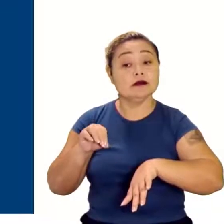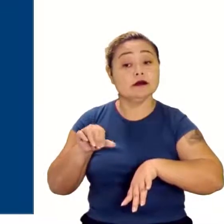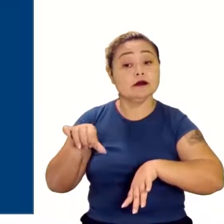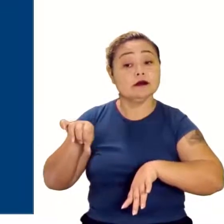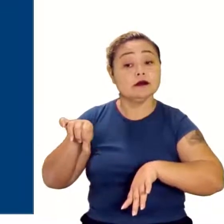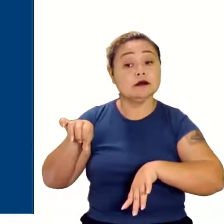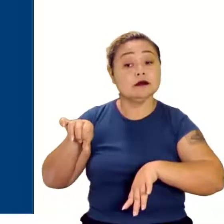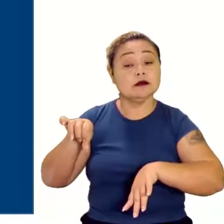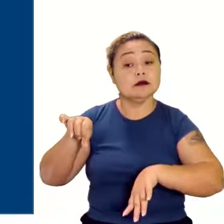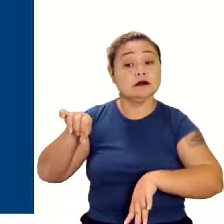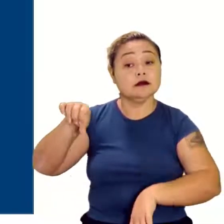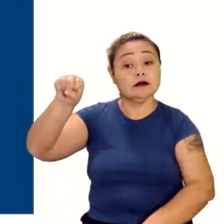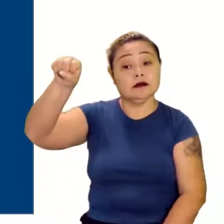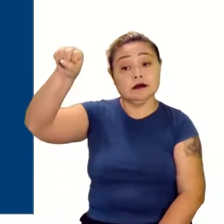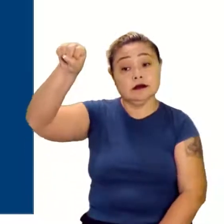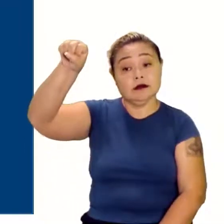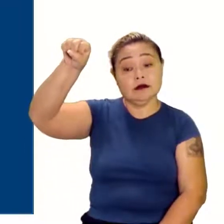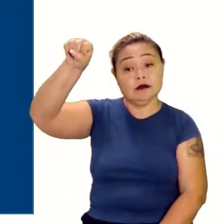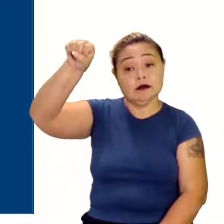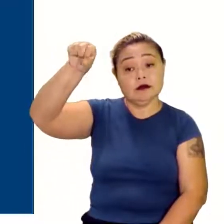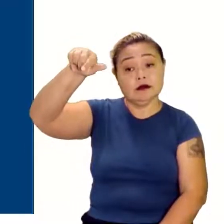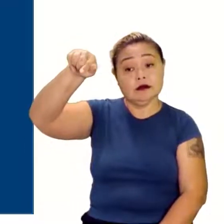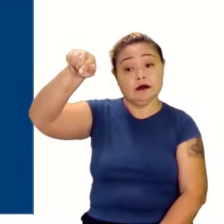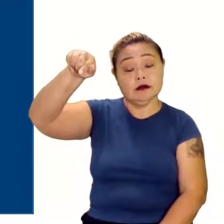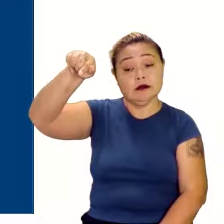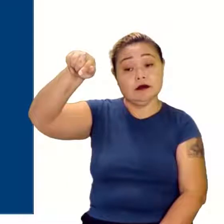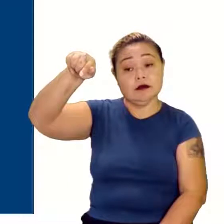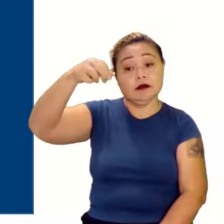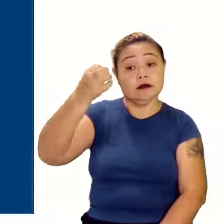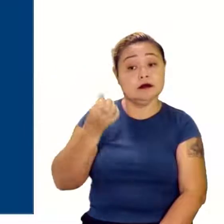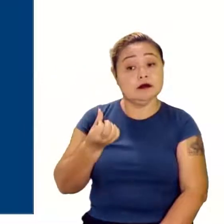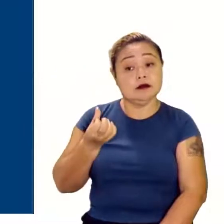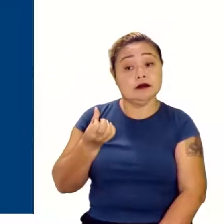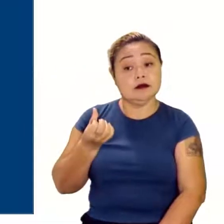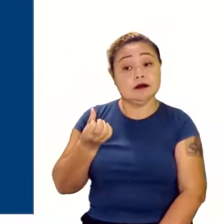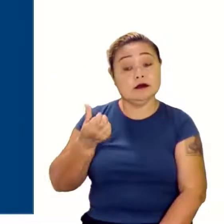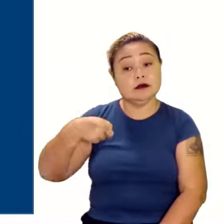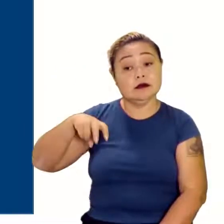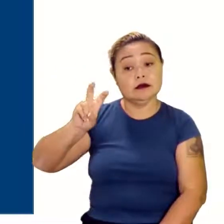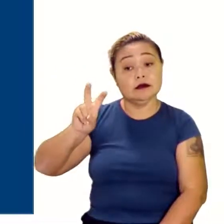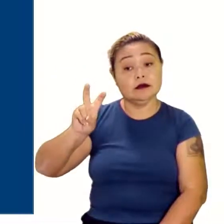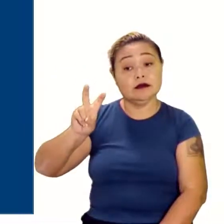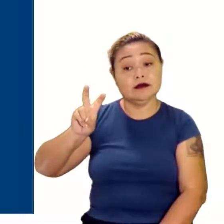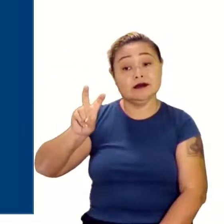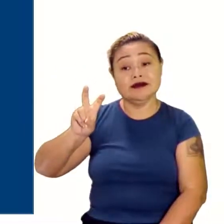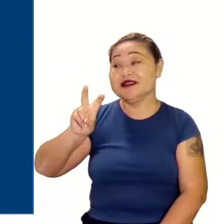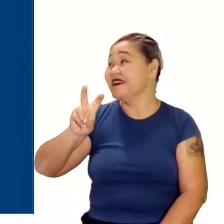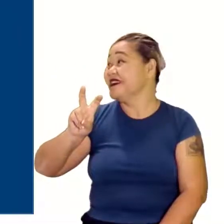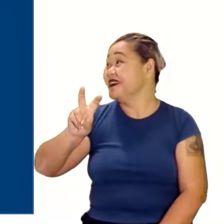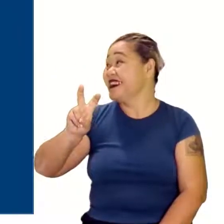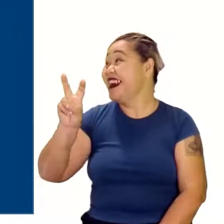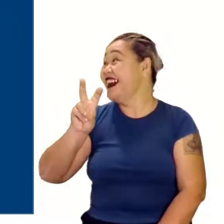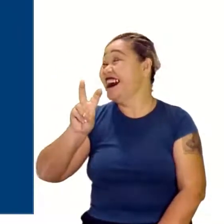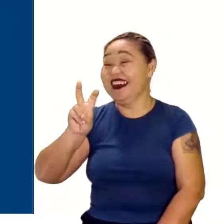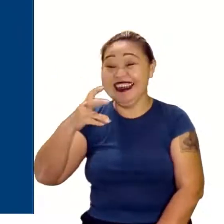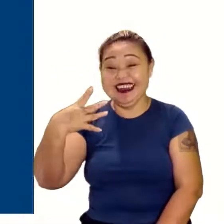10, 9, 8, 7, 6, 5. Só sabe o 5, professor